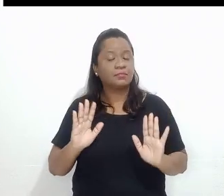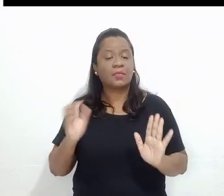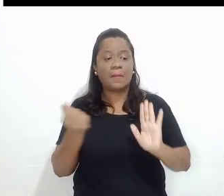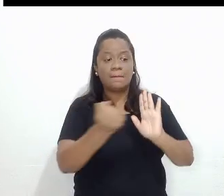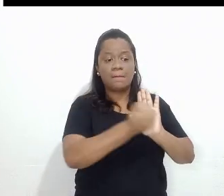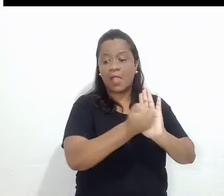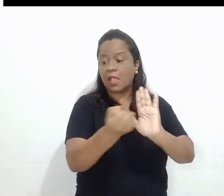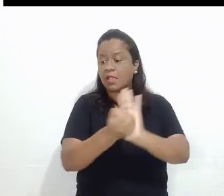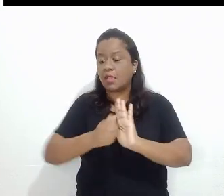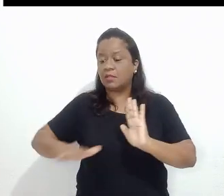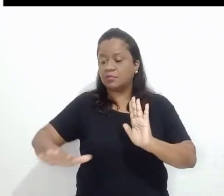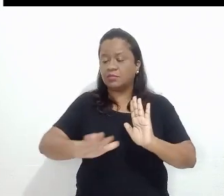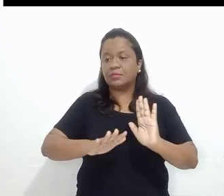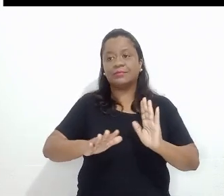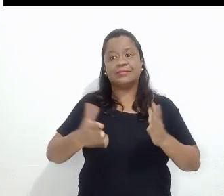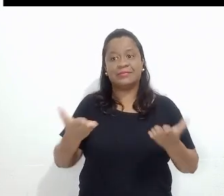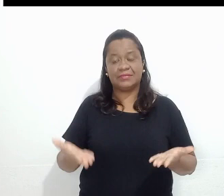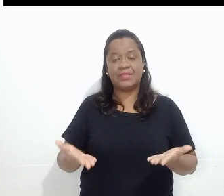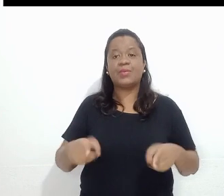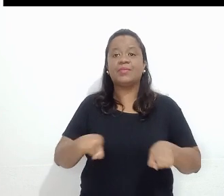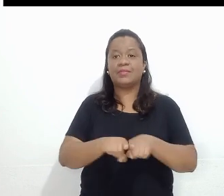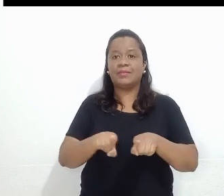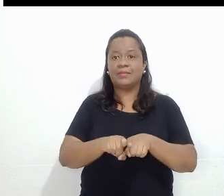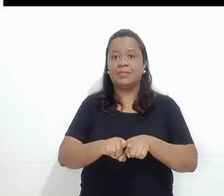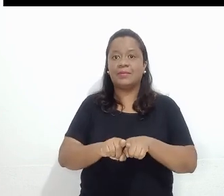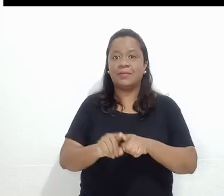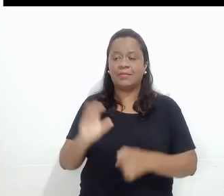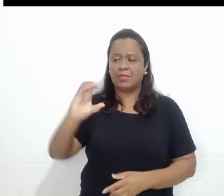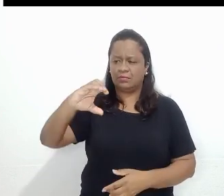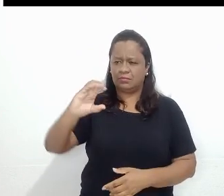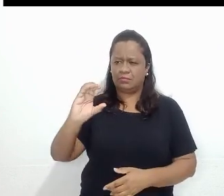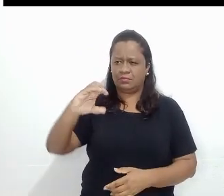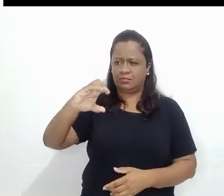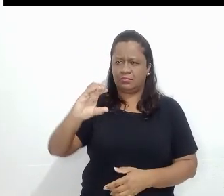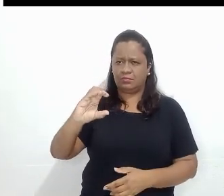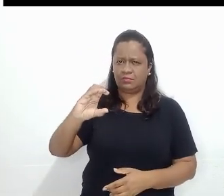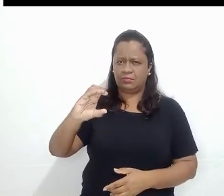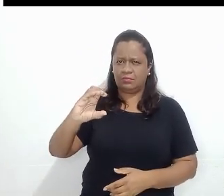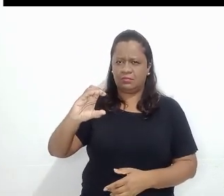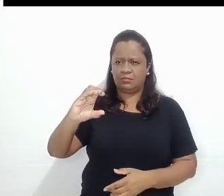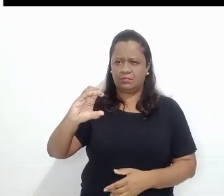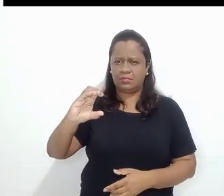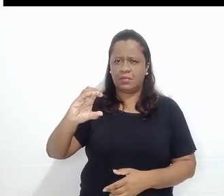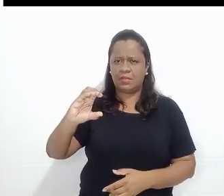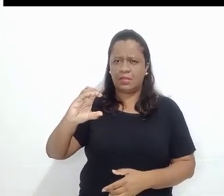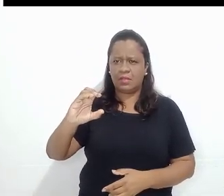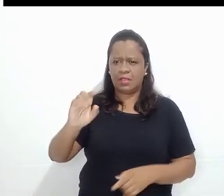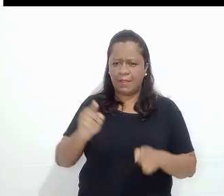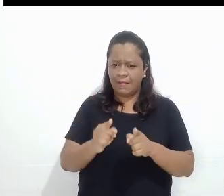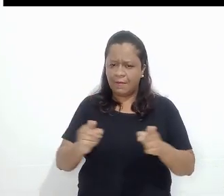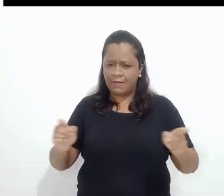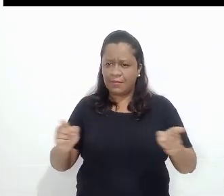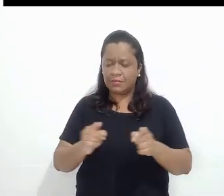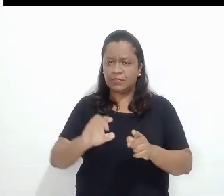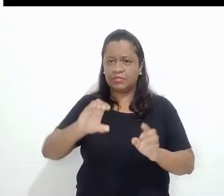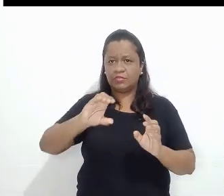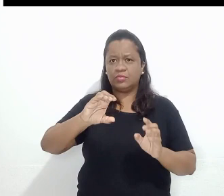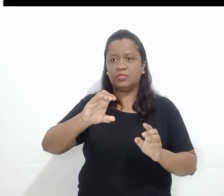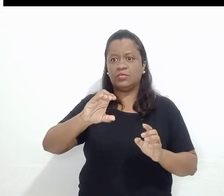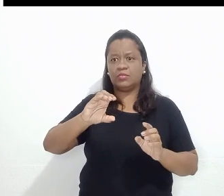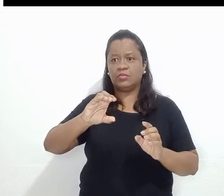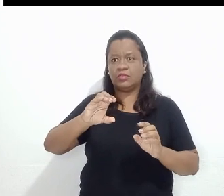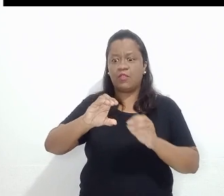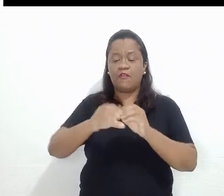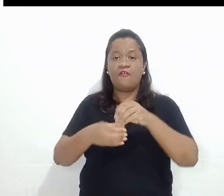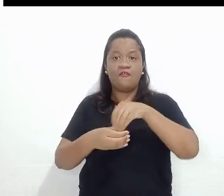vai medir a distância da câmera, né, que na verdade não é nem aqui do lado de fora da lente